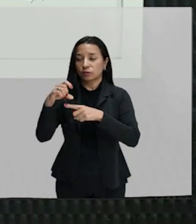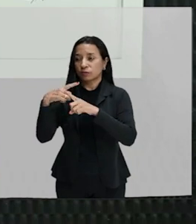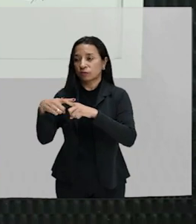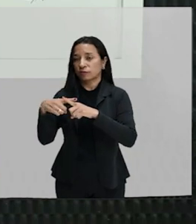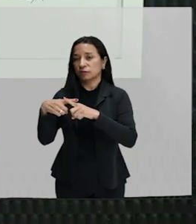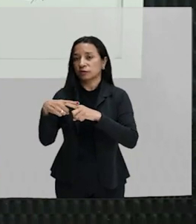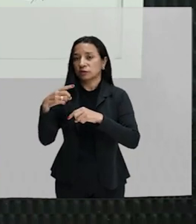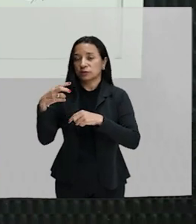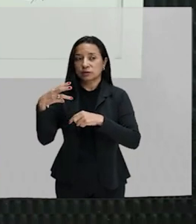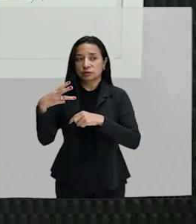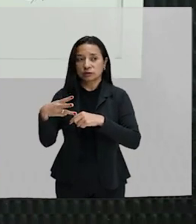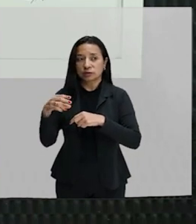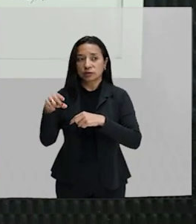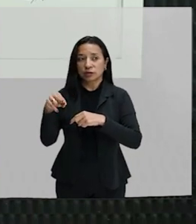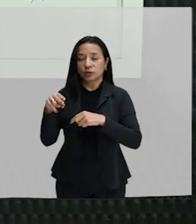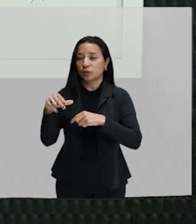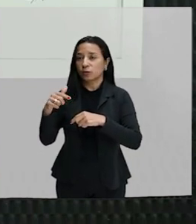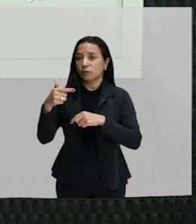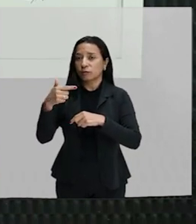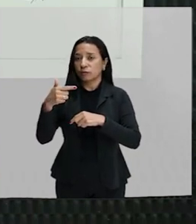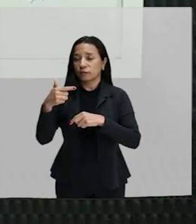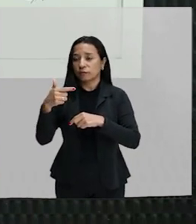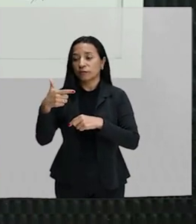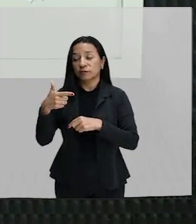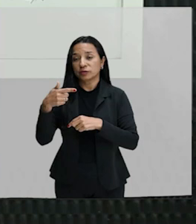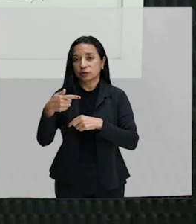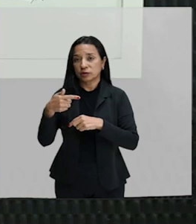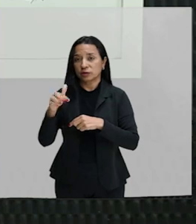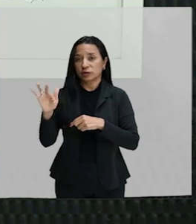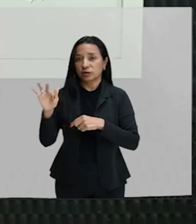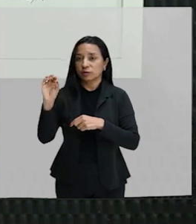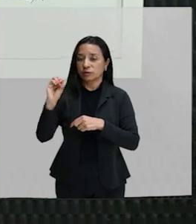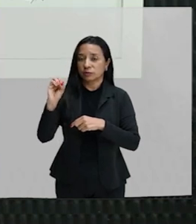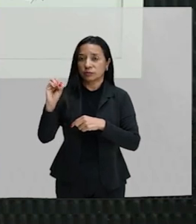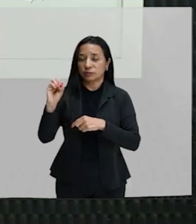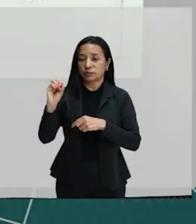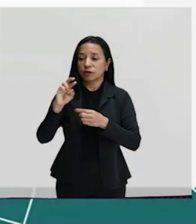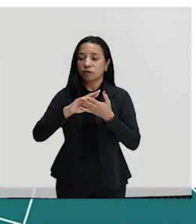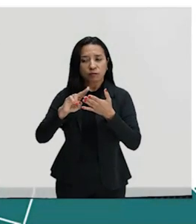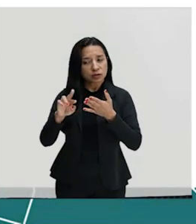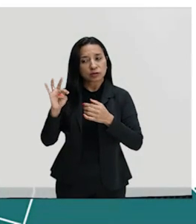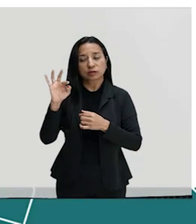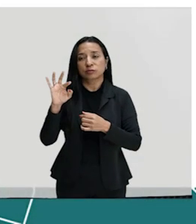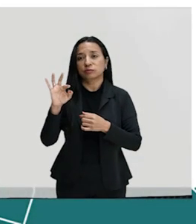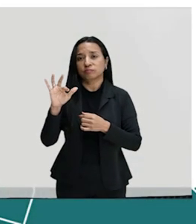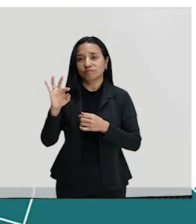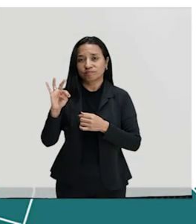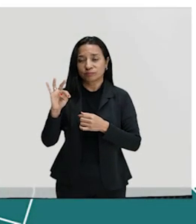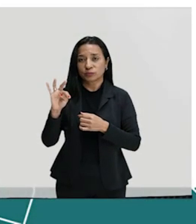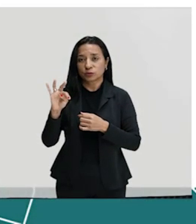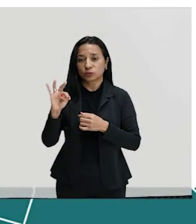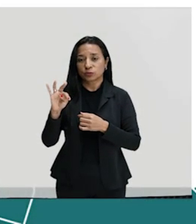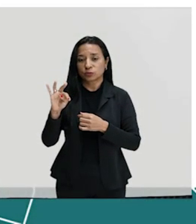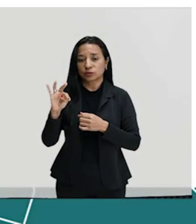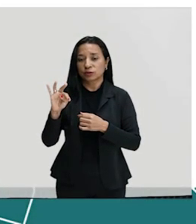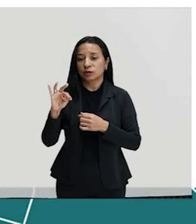F Ou seja a variação de temperatura que na escala fahenheit é de 27 na escala